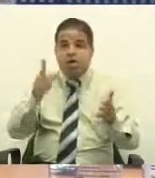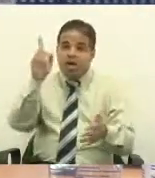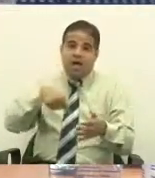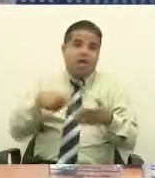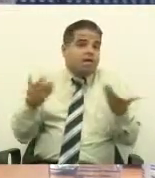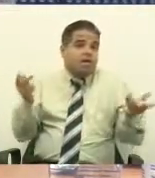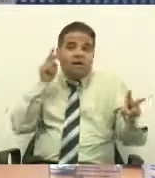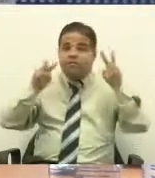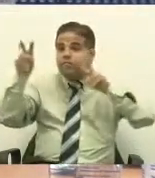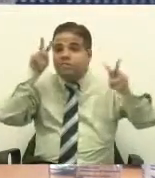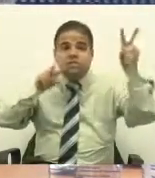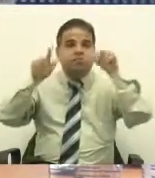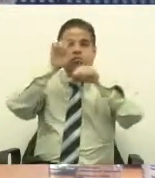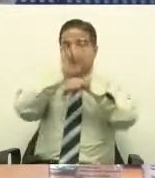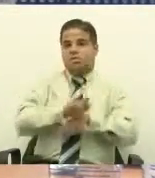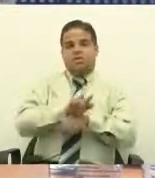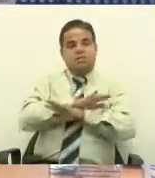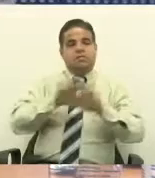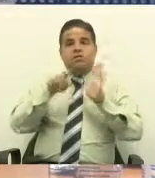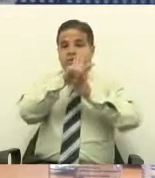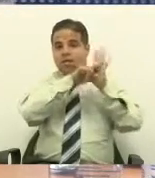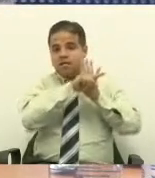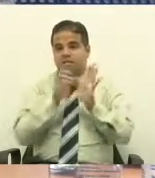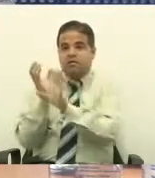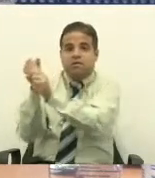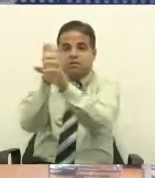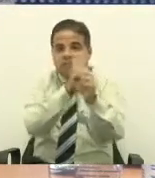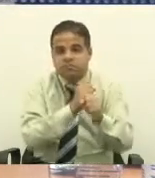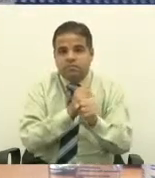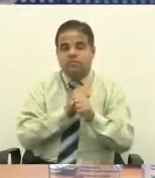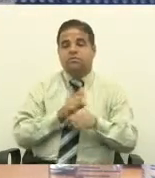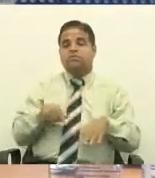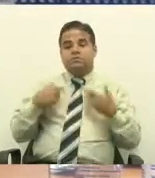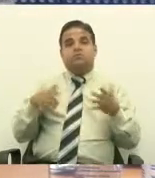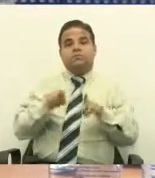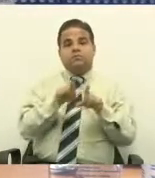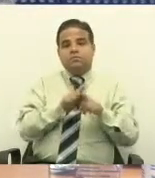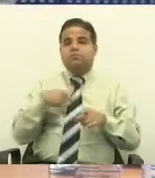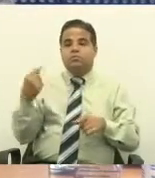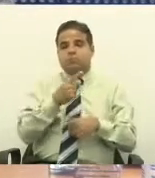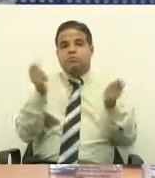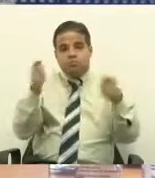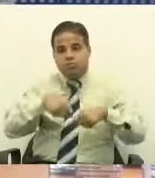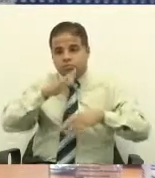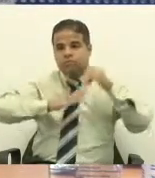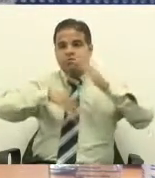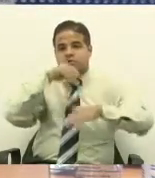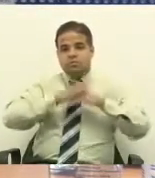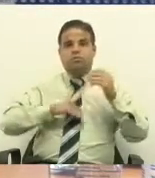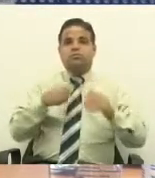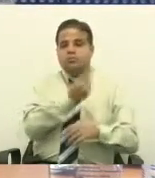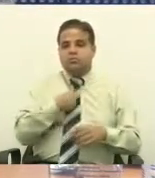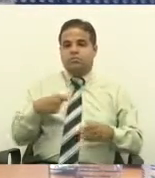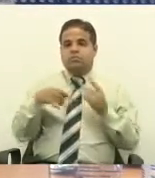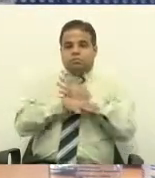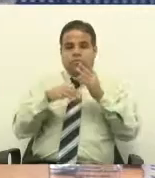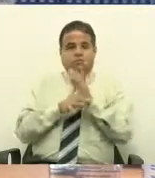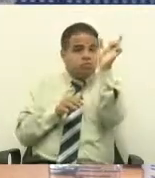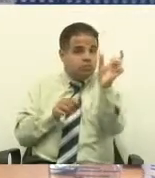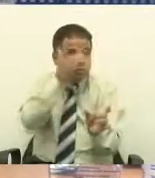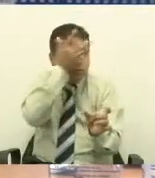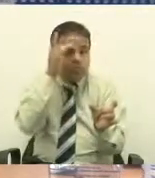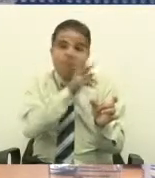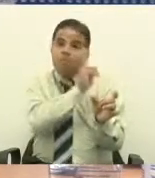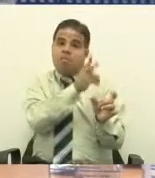questão de visão e gestão, da análise orçamentária e daquilo que a gente pode executar do serviço com o nosso munícipe,